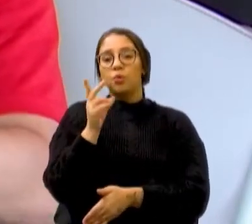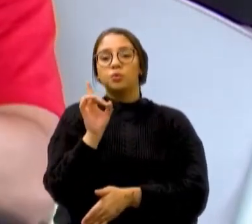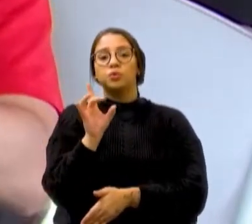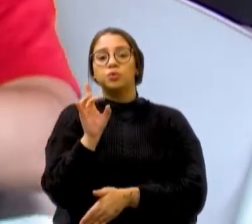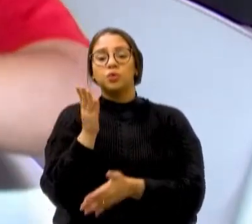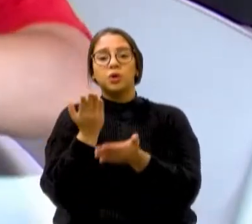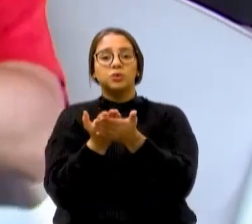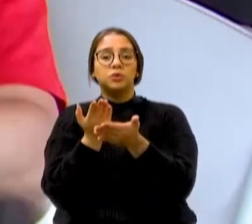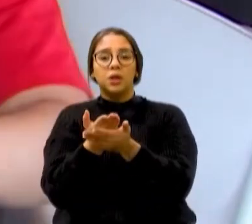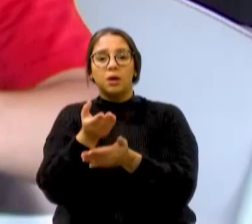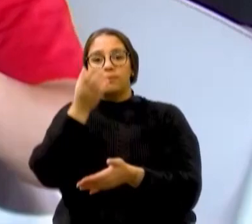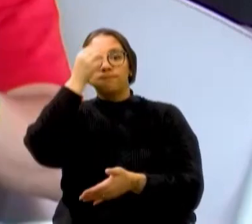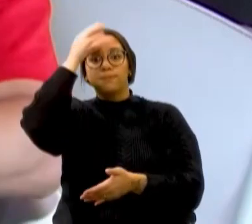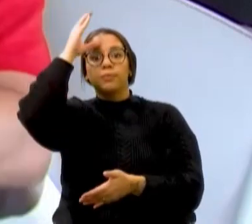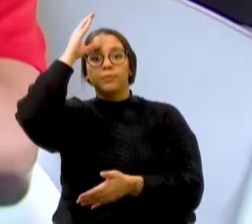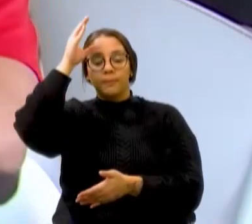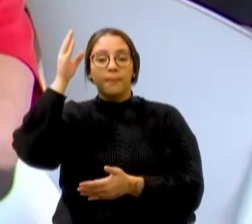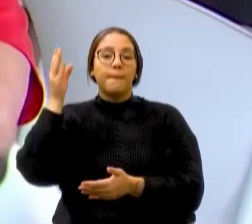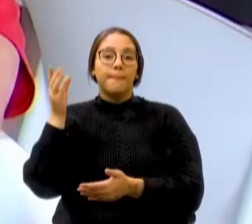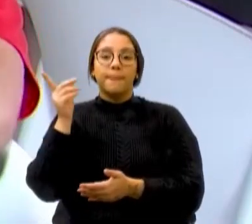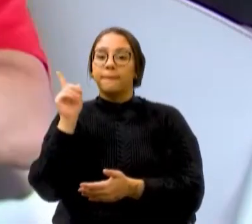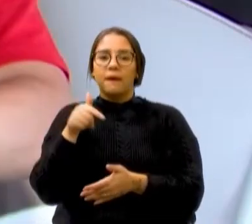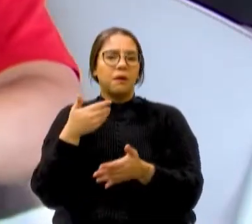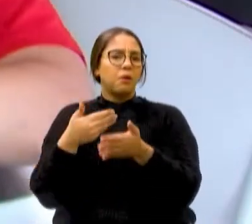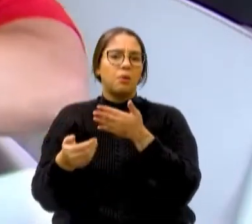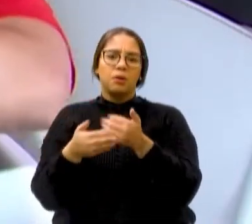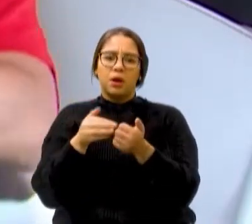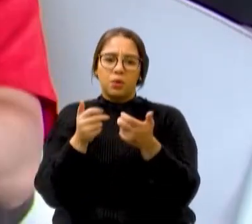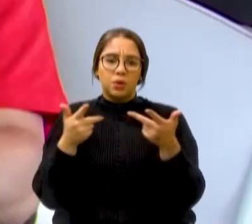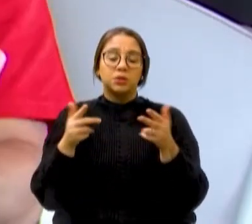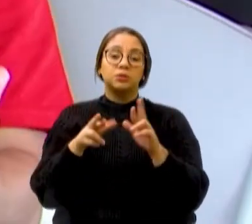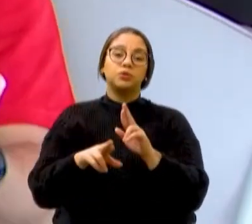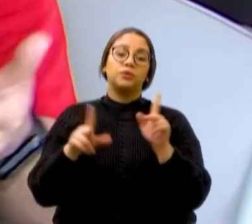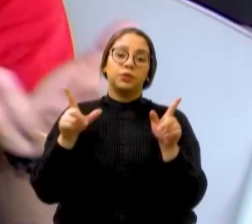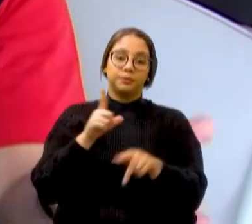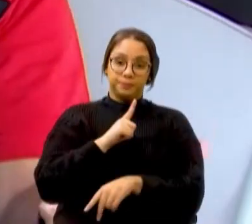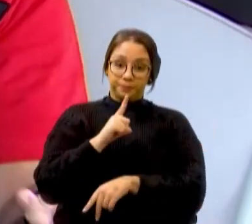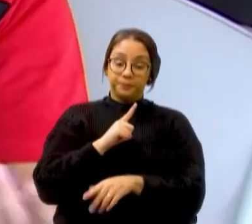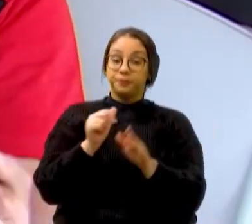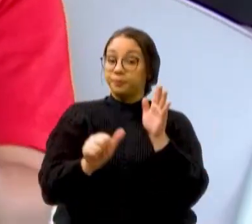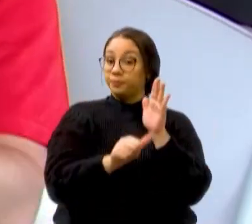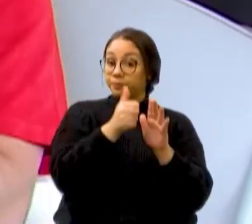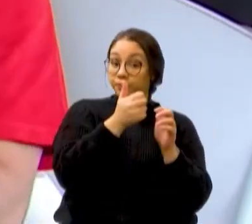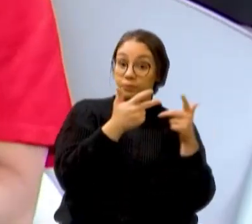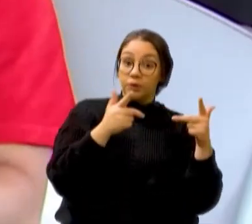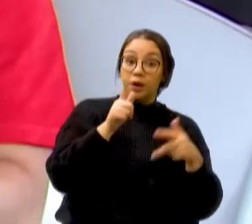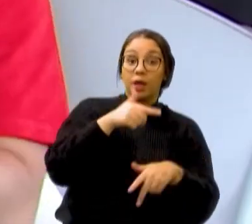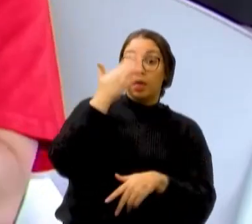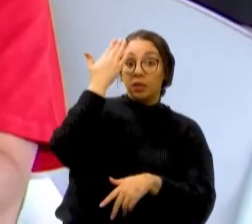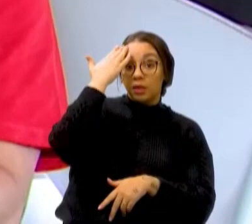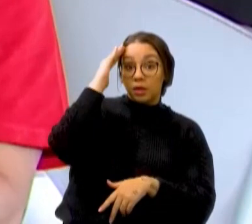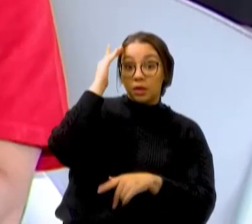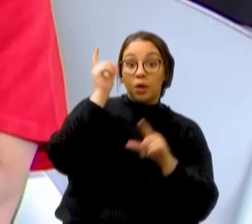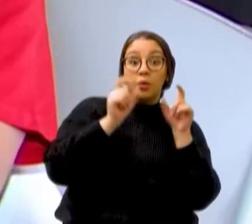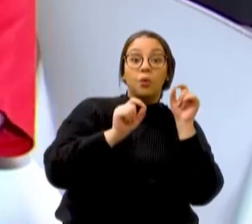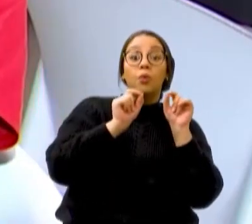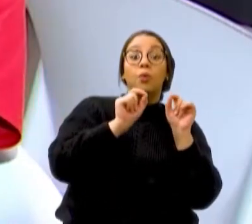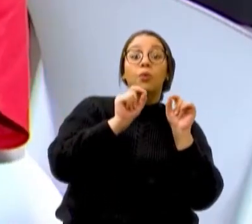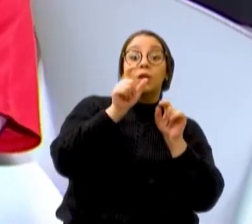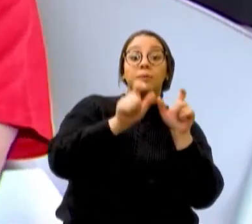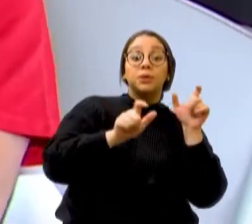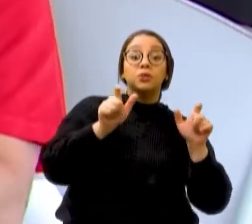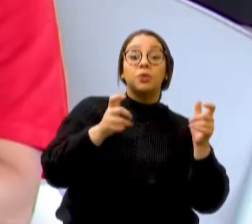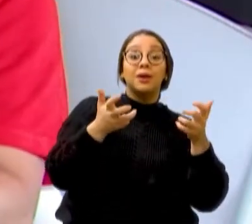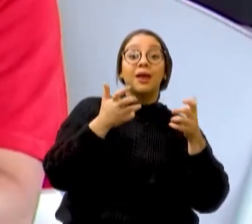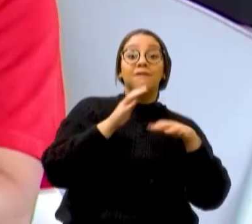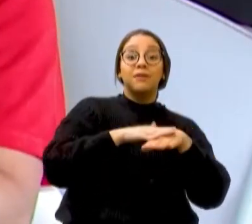faculdade ou simplesmente estudar para adquirir conhecimento, seja ele qualquer, é diferente. Então a primeira coisa é entender o que a